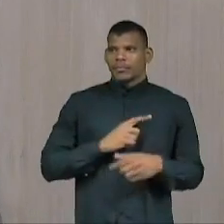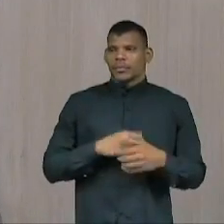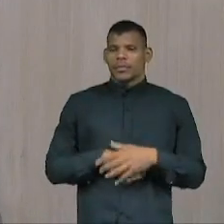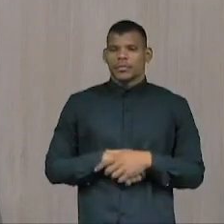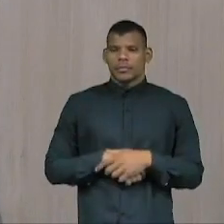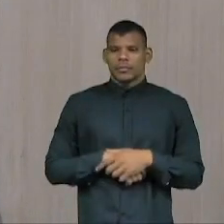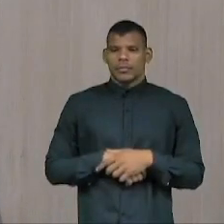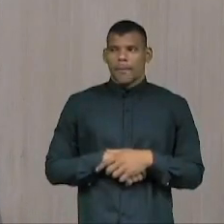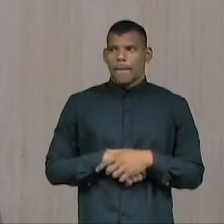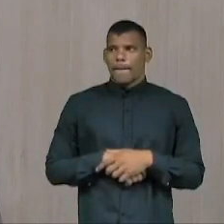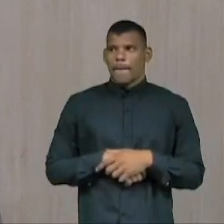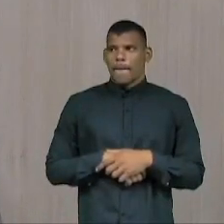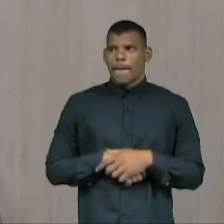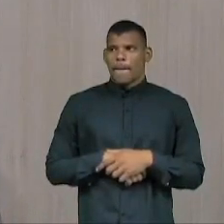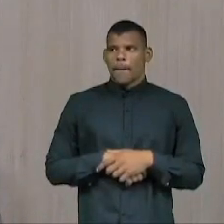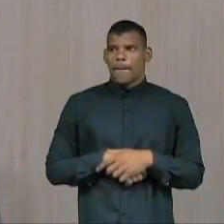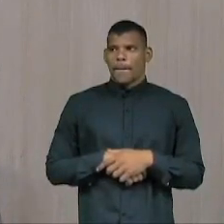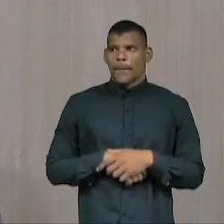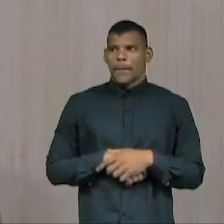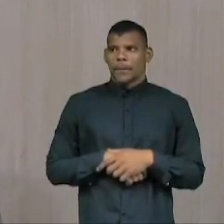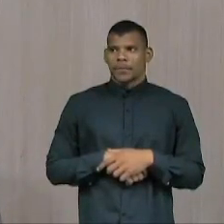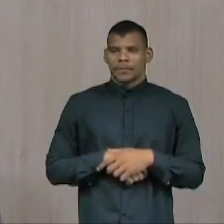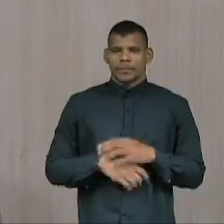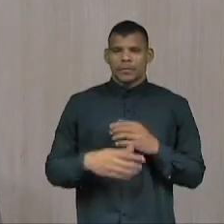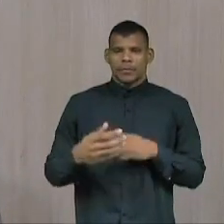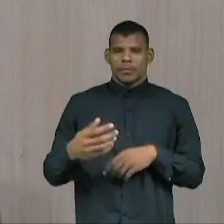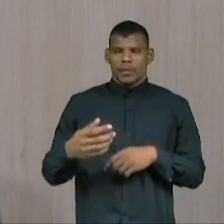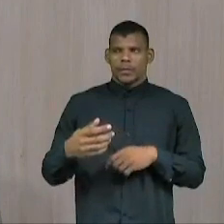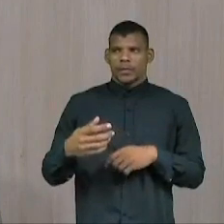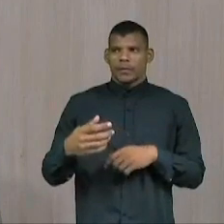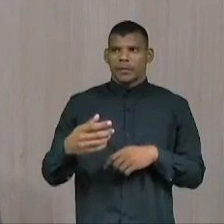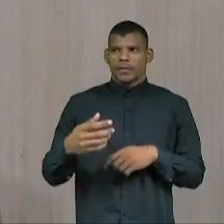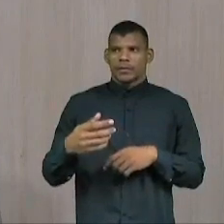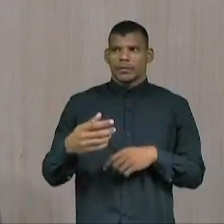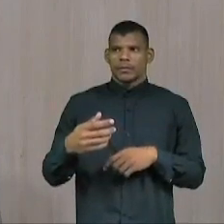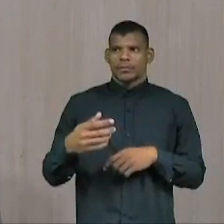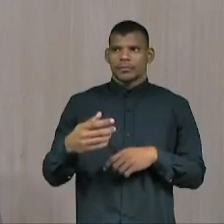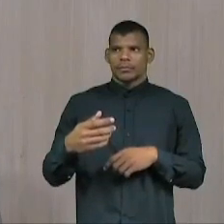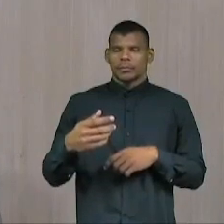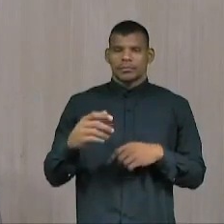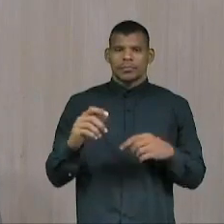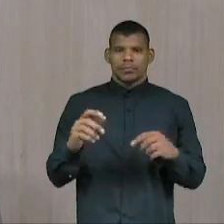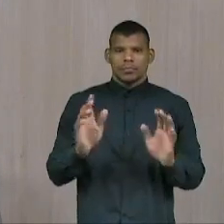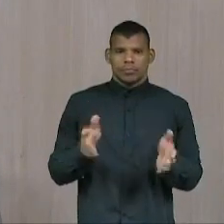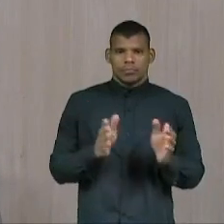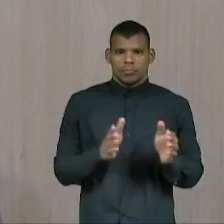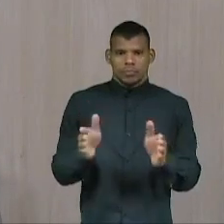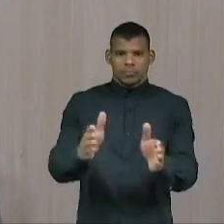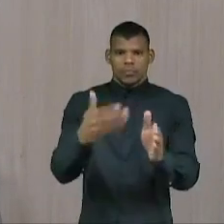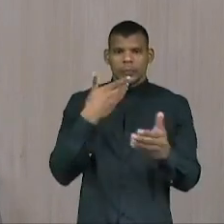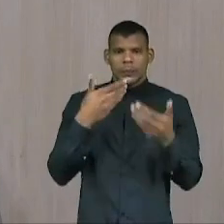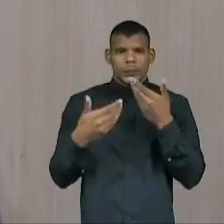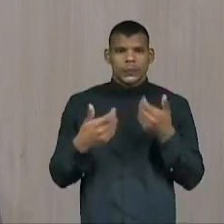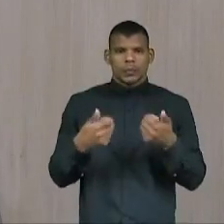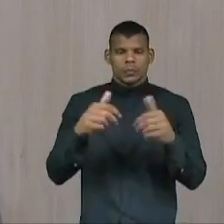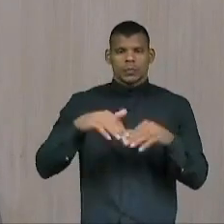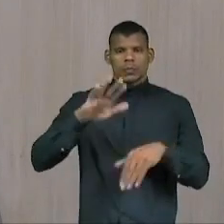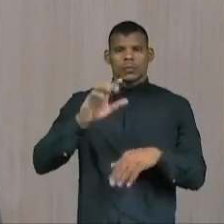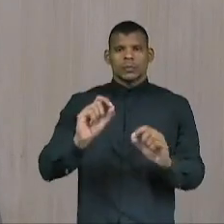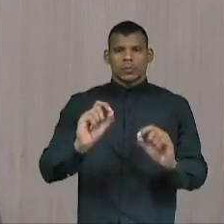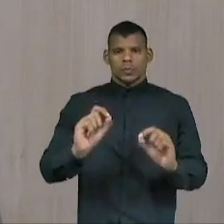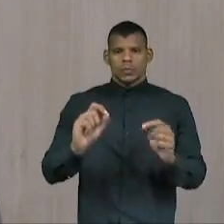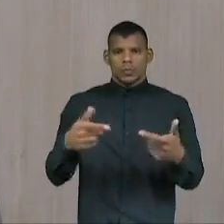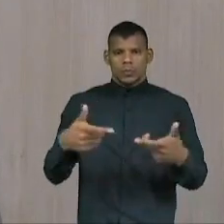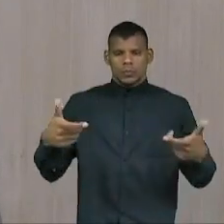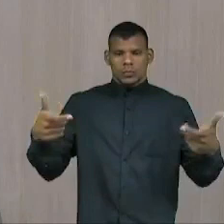do Ceará tem um caminho e um caminho já traçado para melhorar cada vez mais para expandir